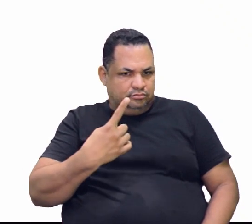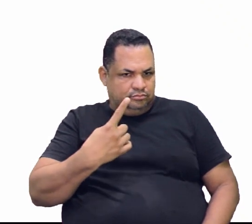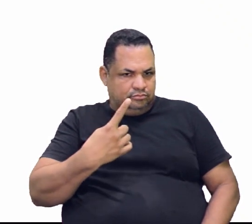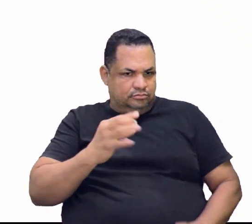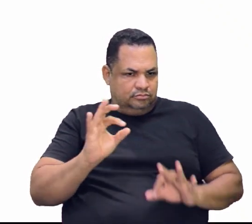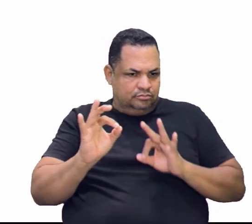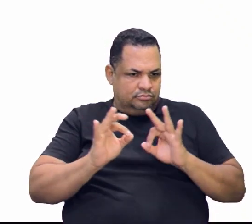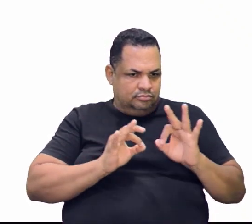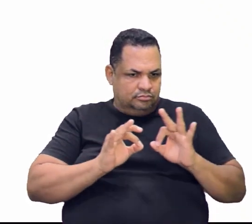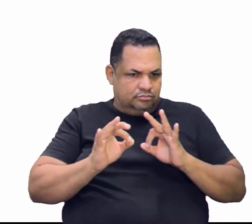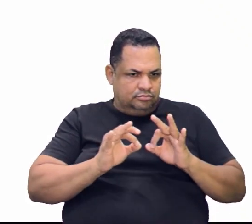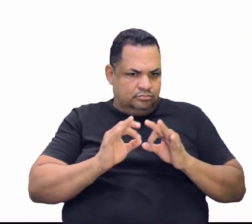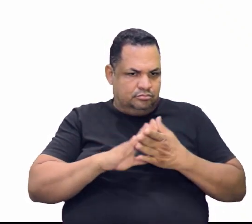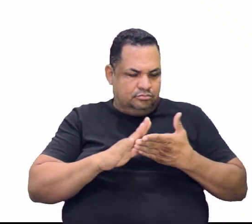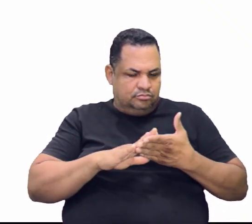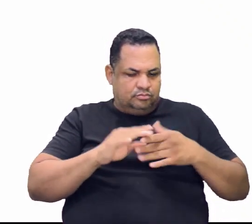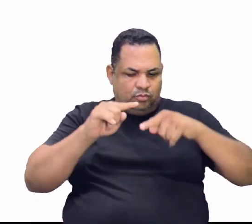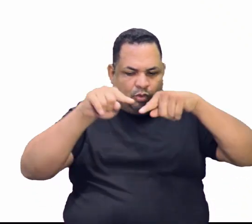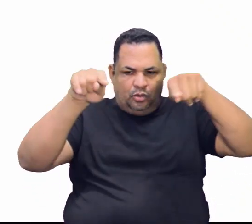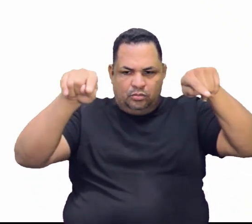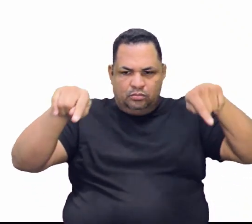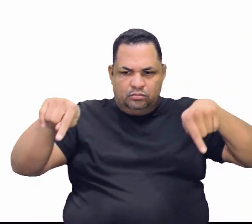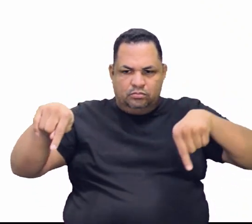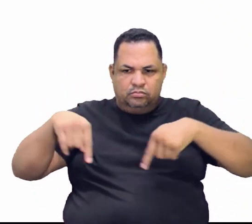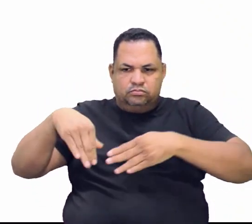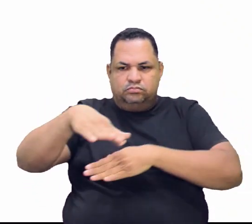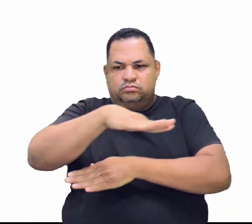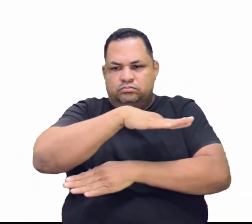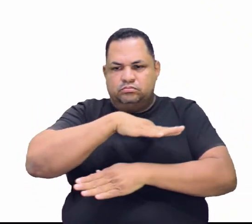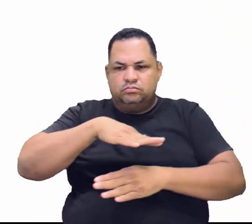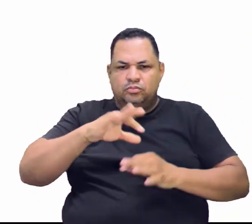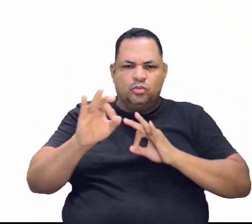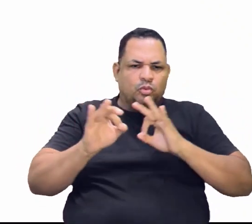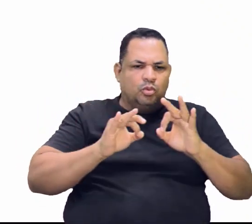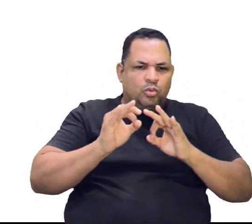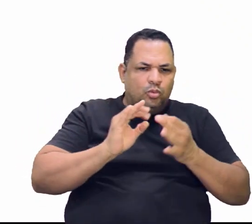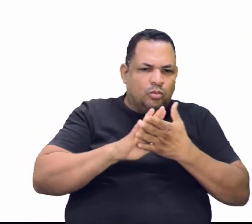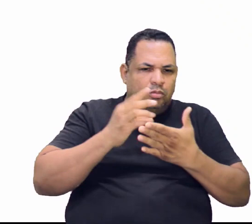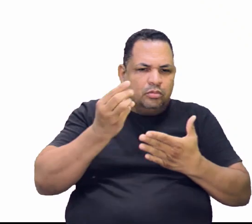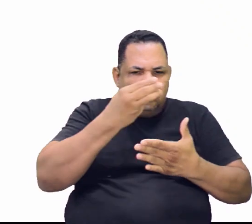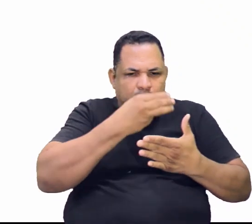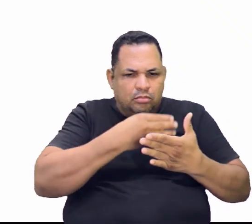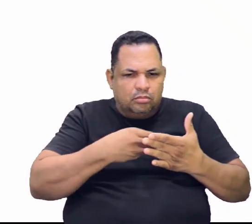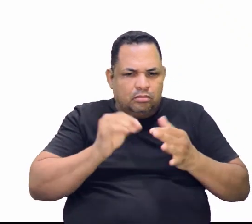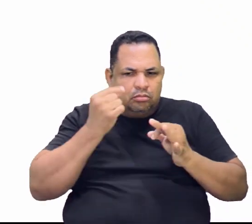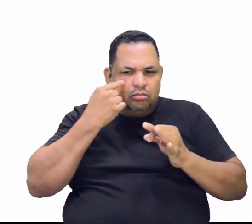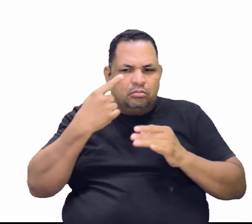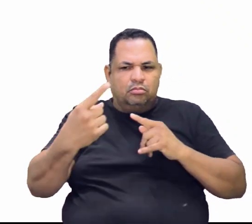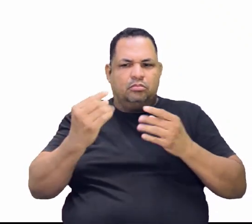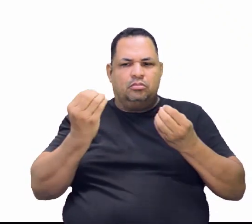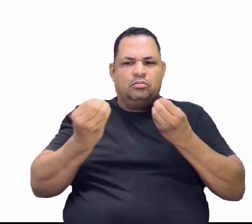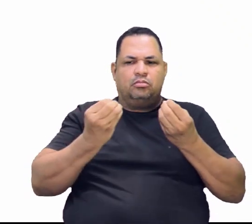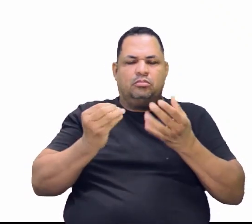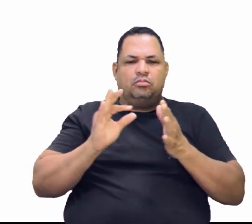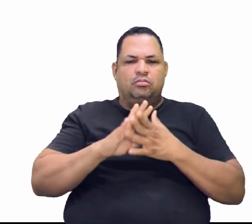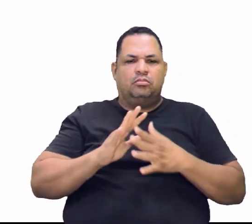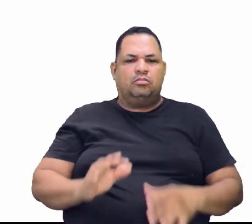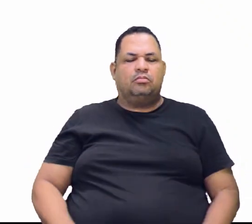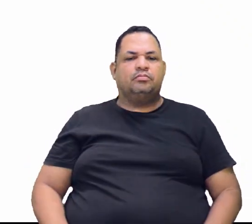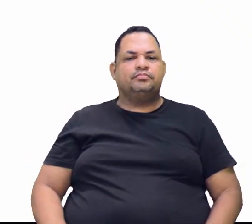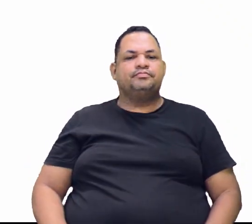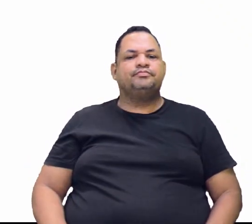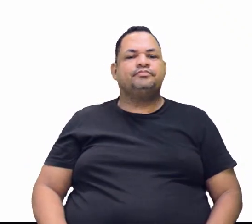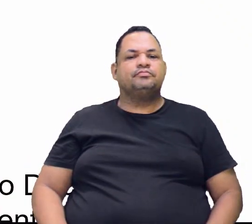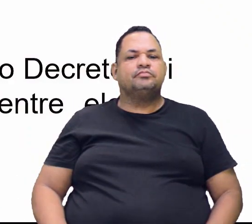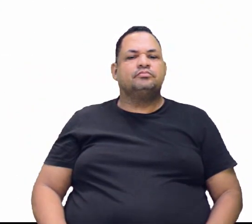questão, as dimensões do espaço, como que seria essa divisão, né?